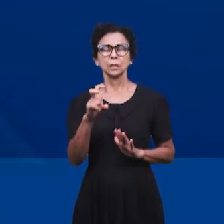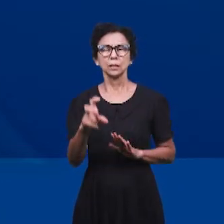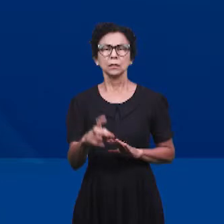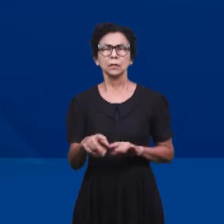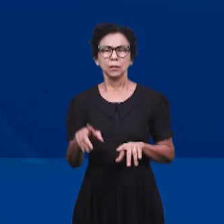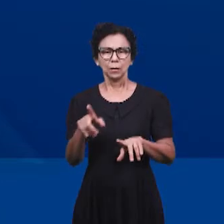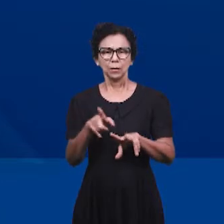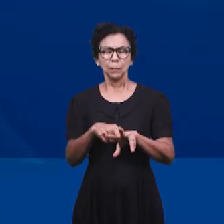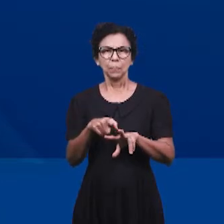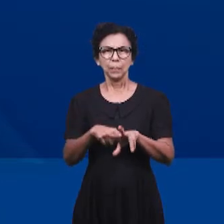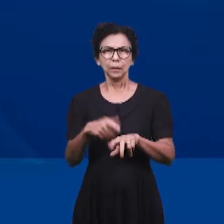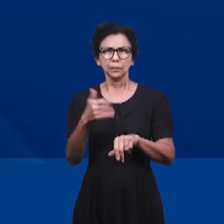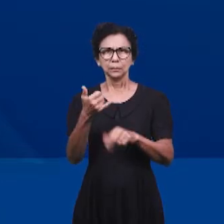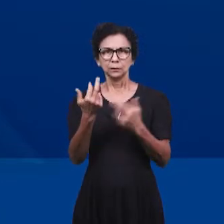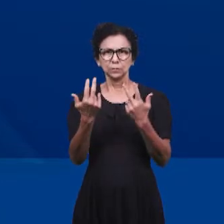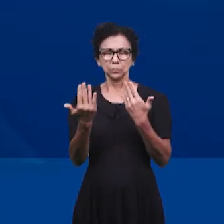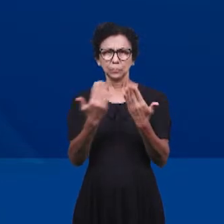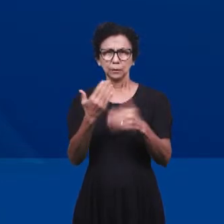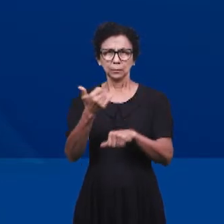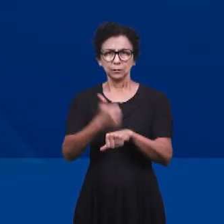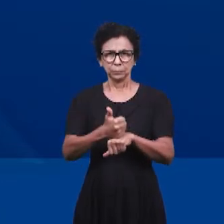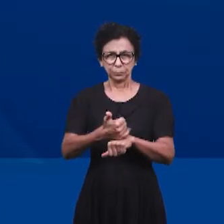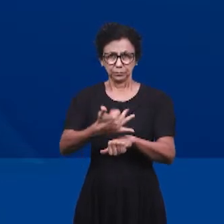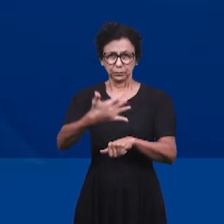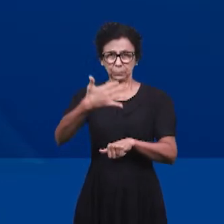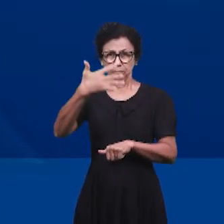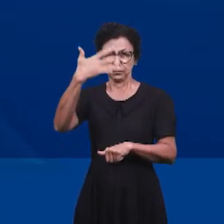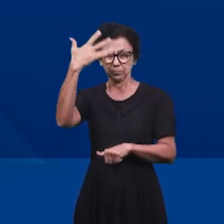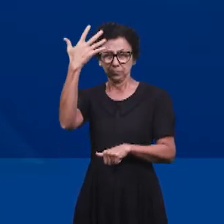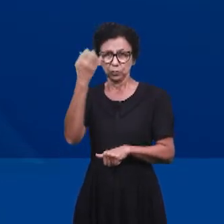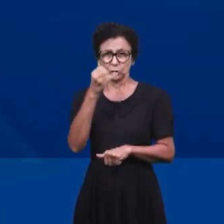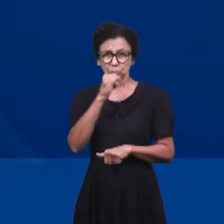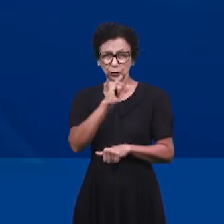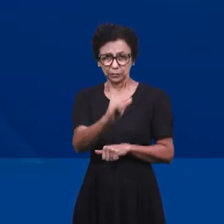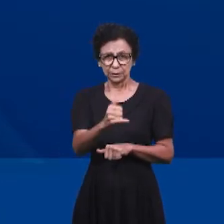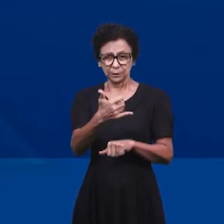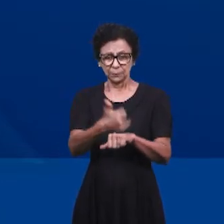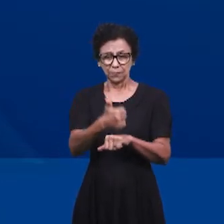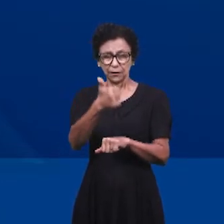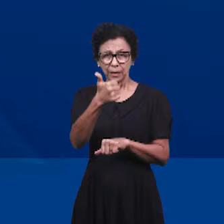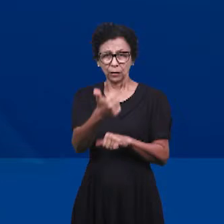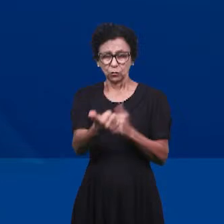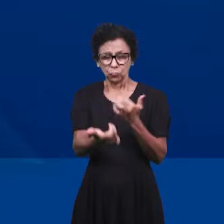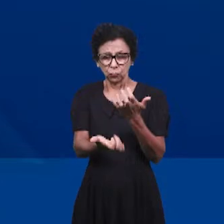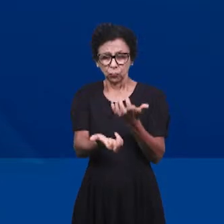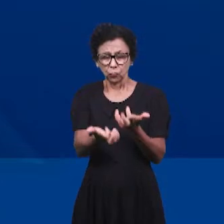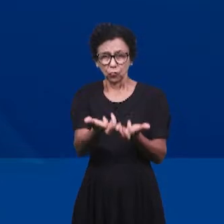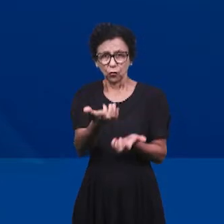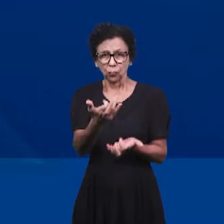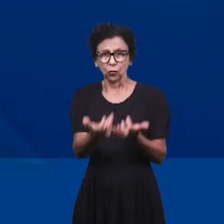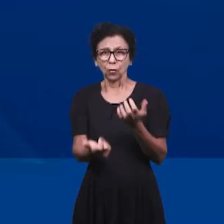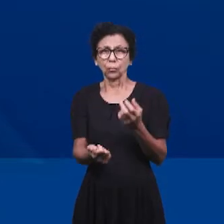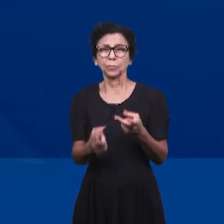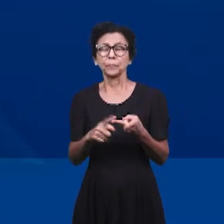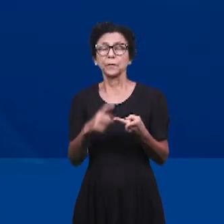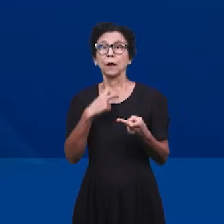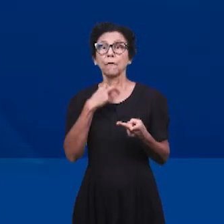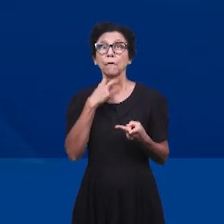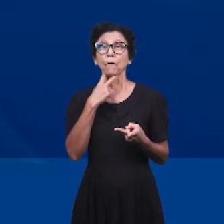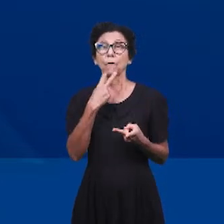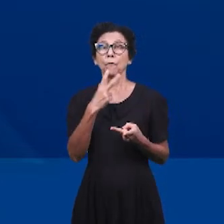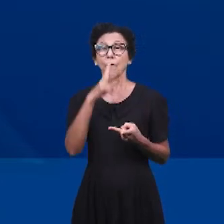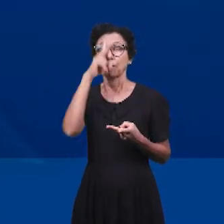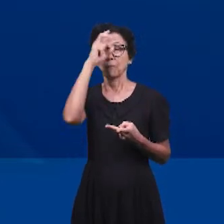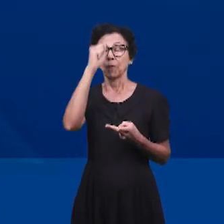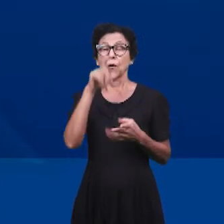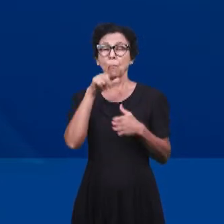pés semelhantes a latão reluzentes, como se tivesse sido refinado numa fornalha, e a sua voz como a voz de muitas águas.